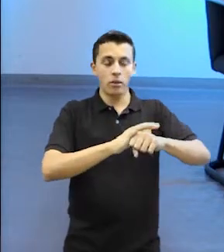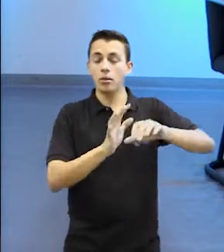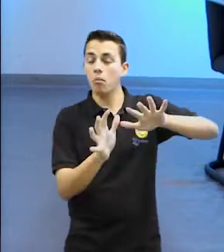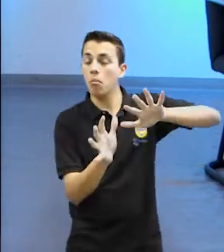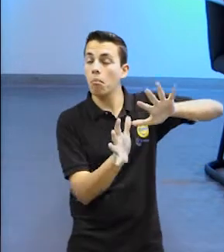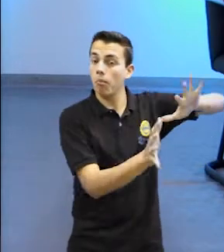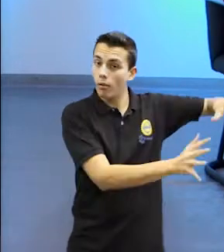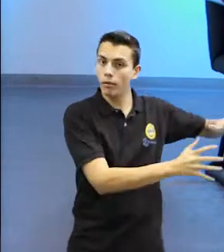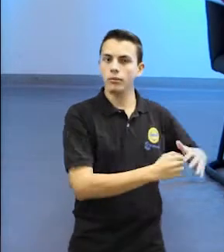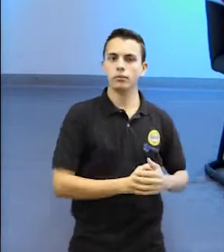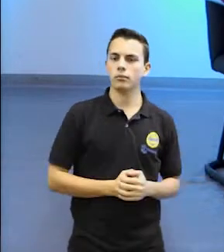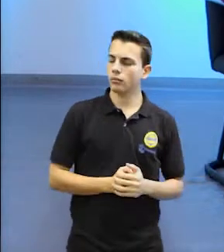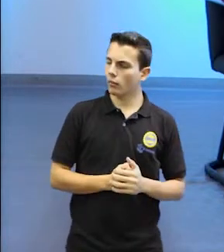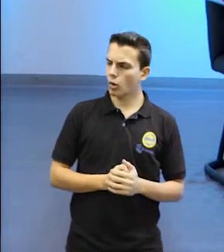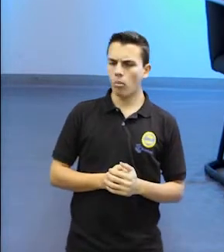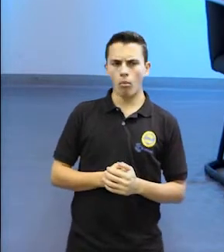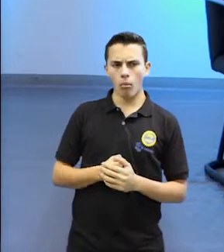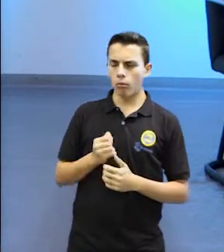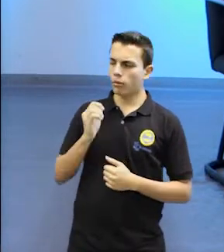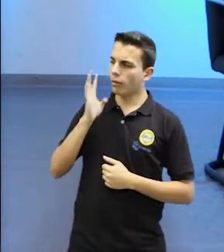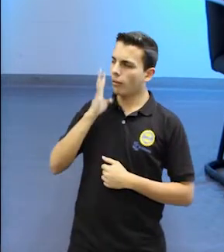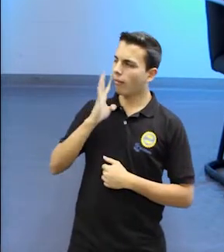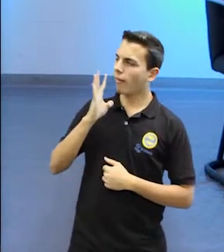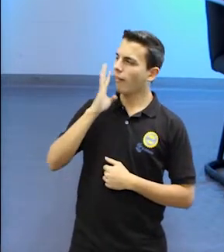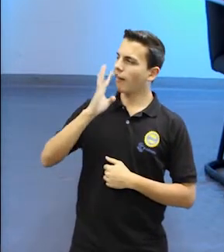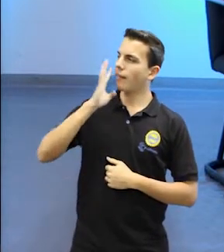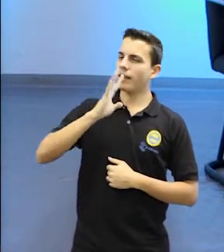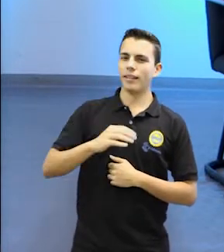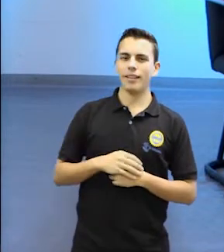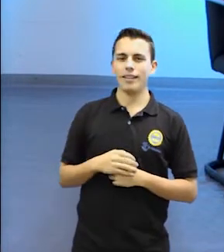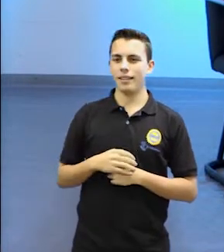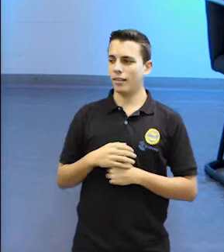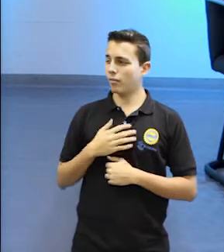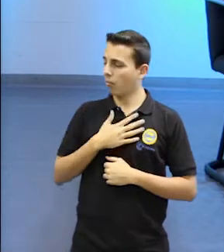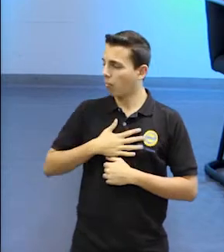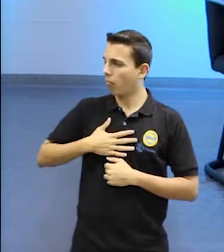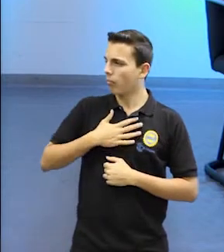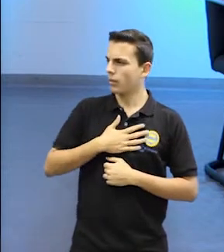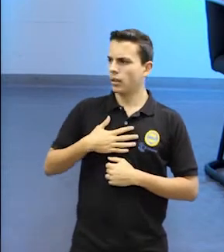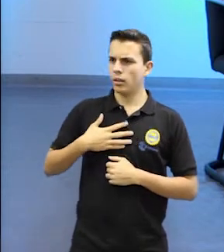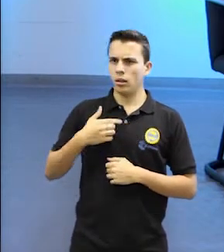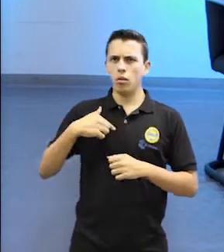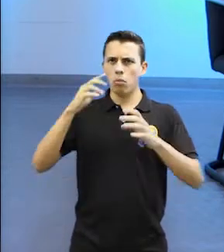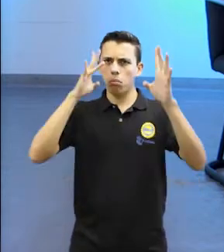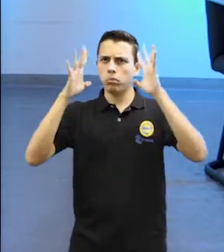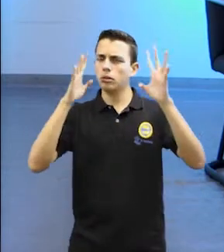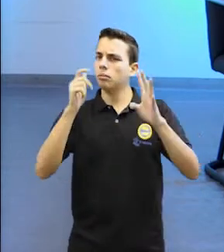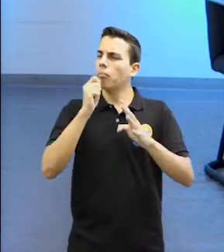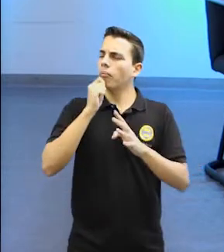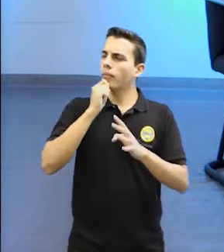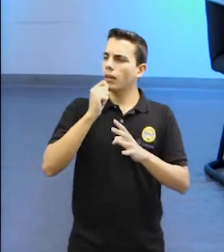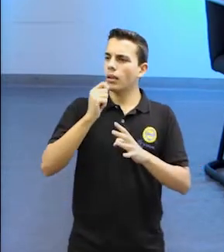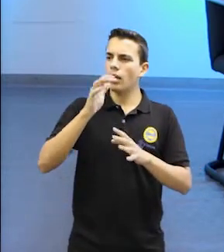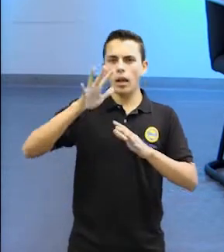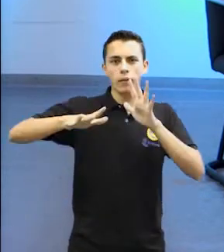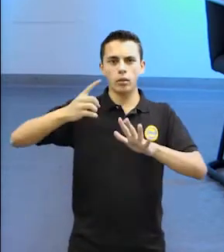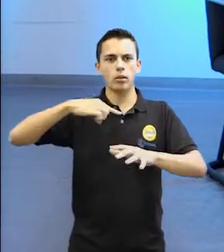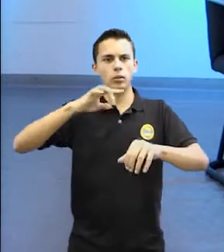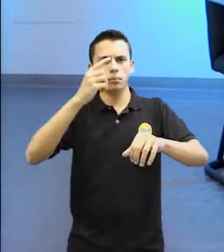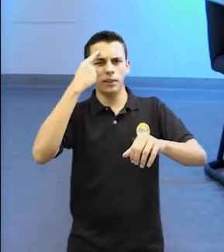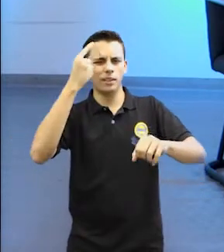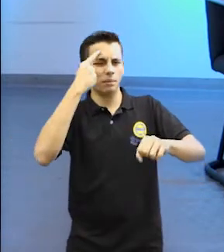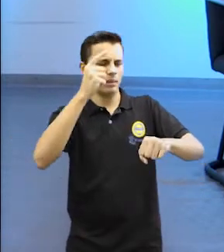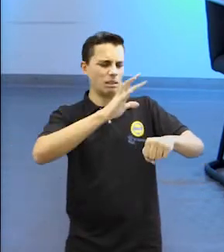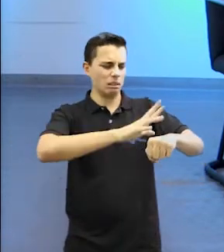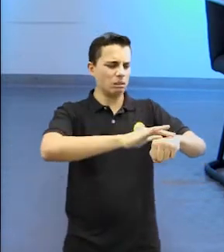que interessante, gente, isso, né? Eu nunca tinha parado para pensar, mas é isso. Normalmente a gente pensa muito na doença, né?